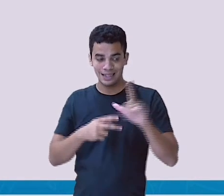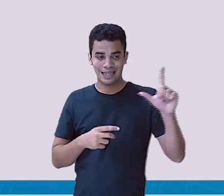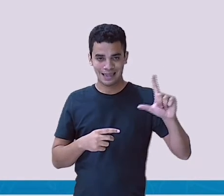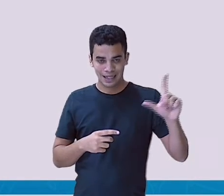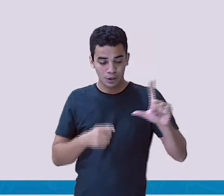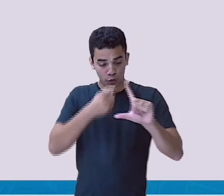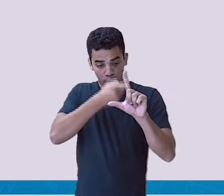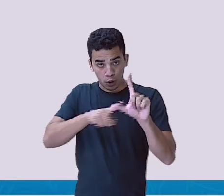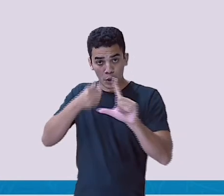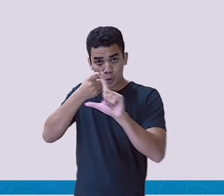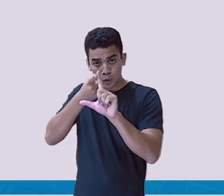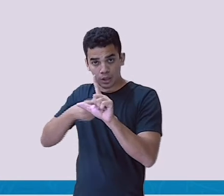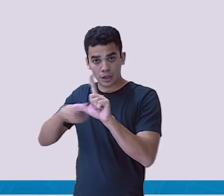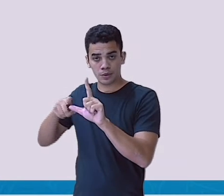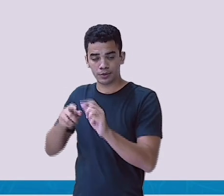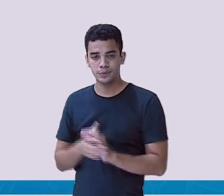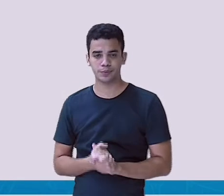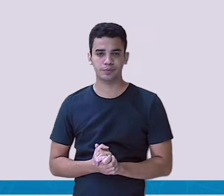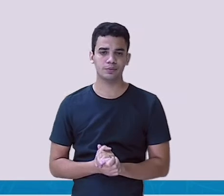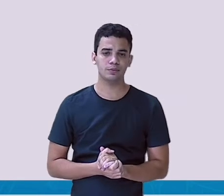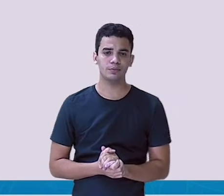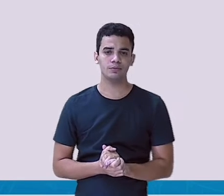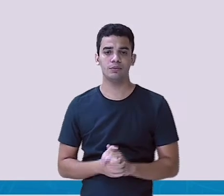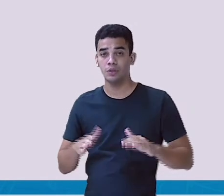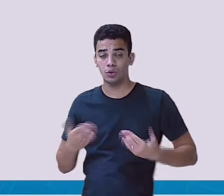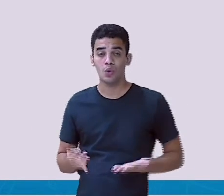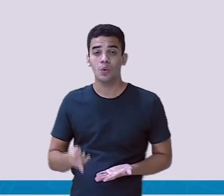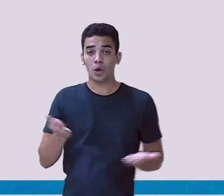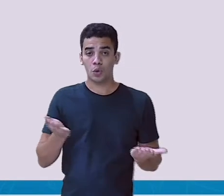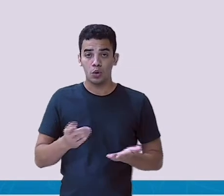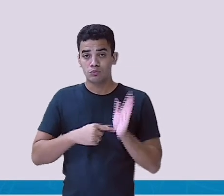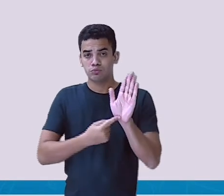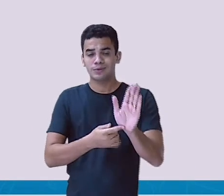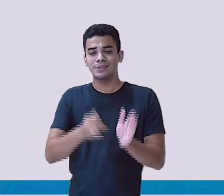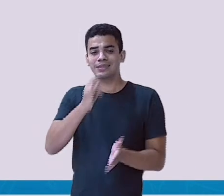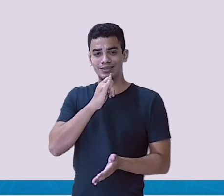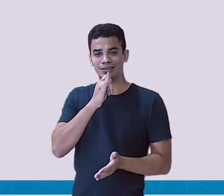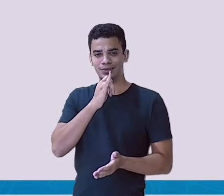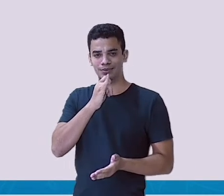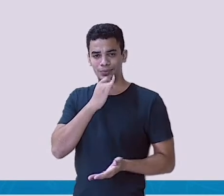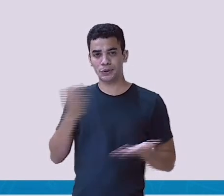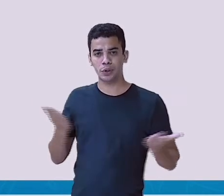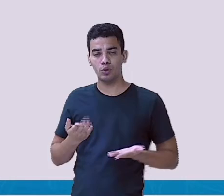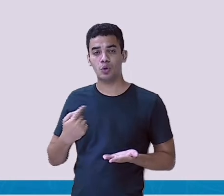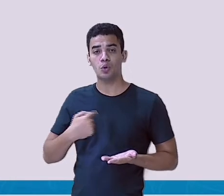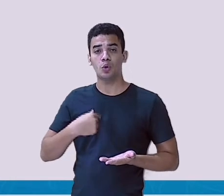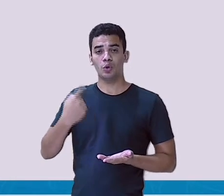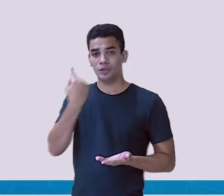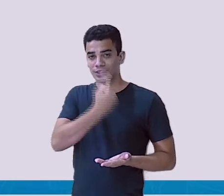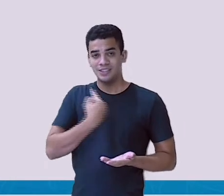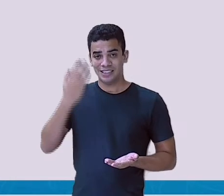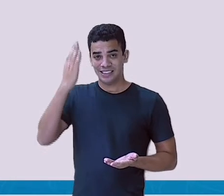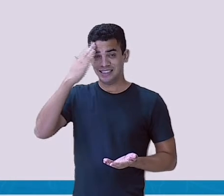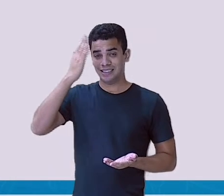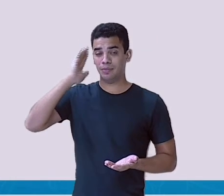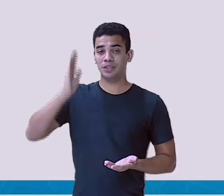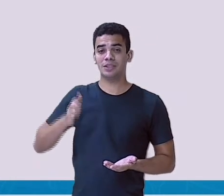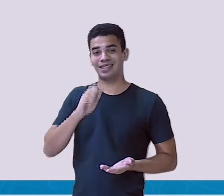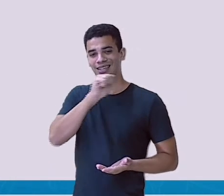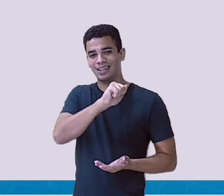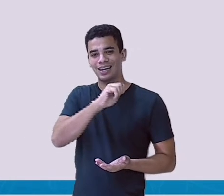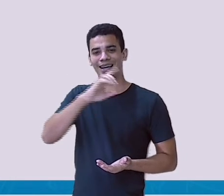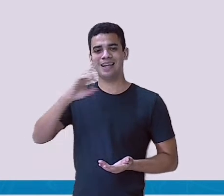Congruentes. Exemplo. Sabendo que AD é a altura relativa do lado BC do